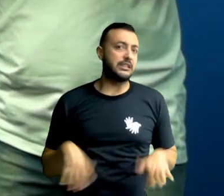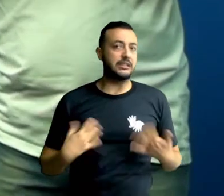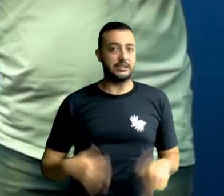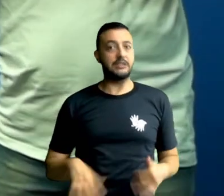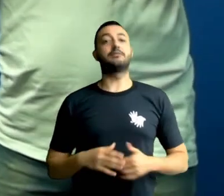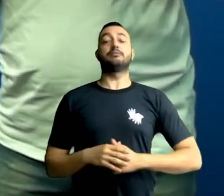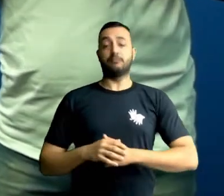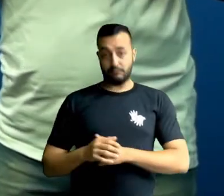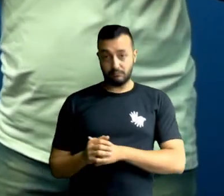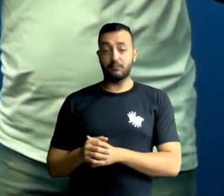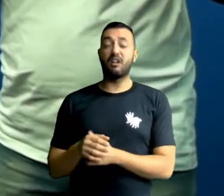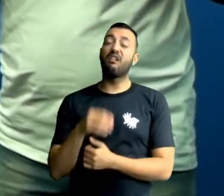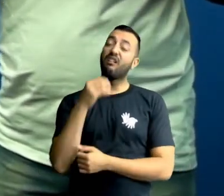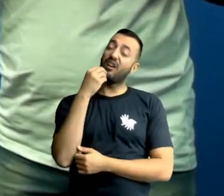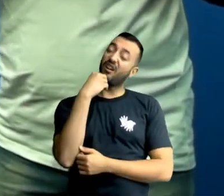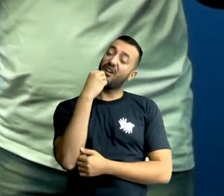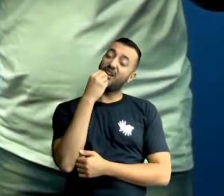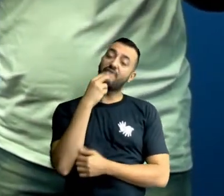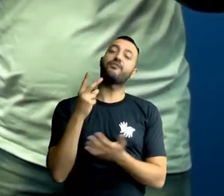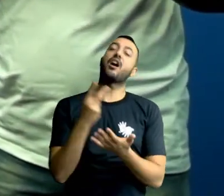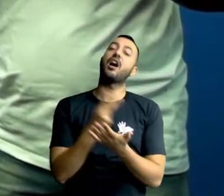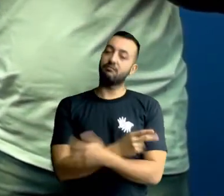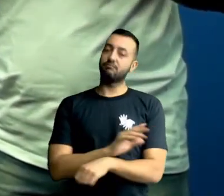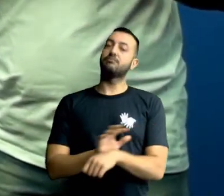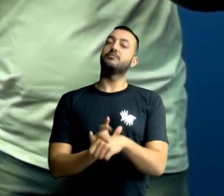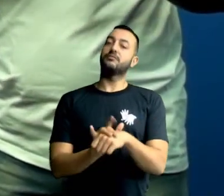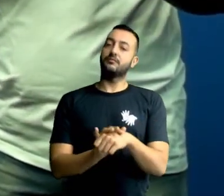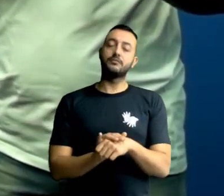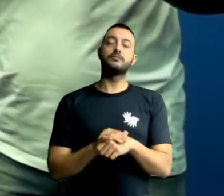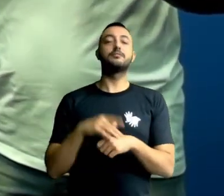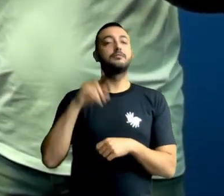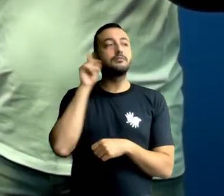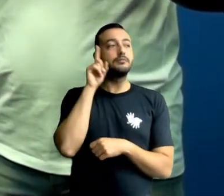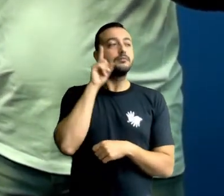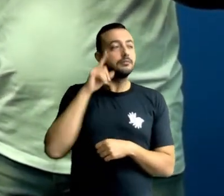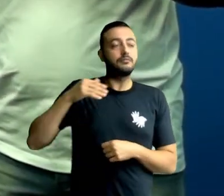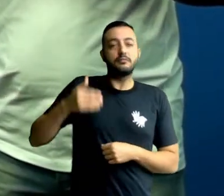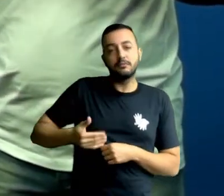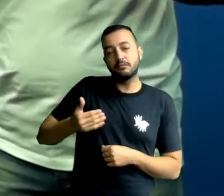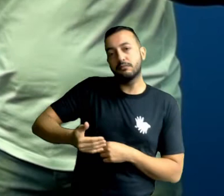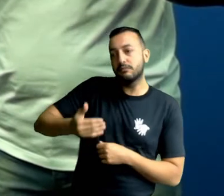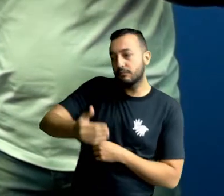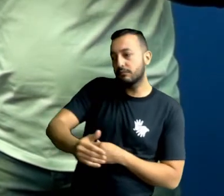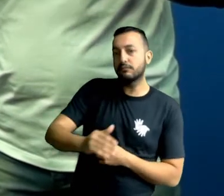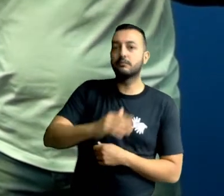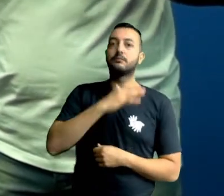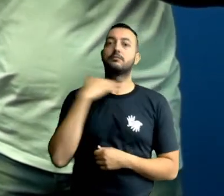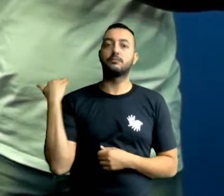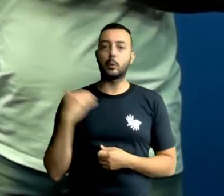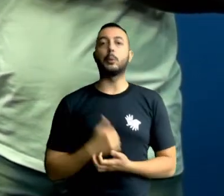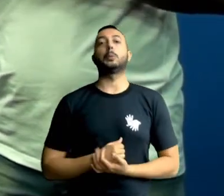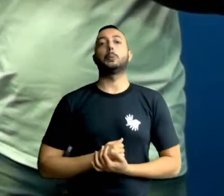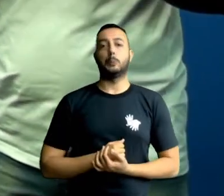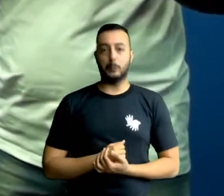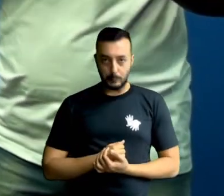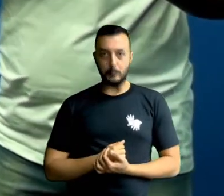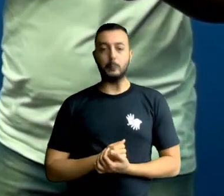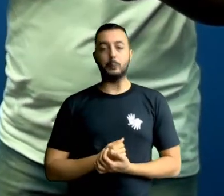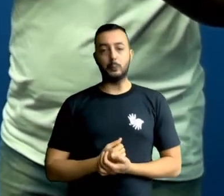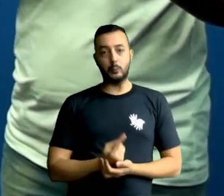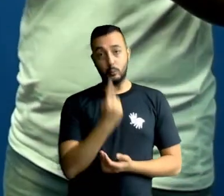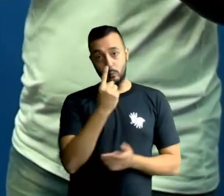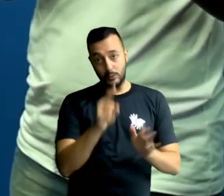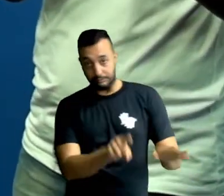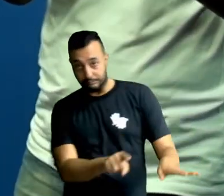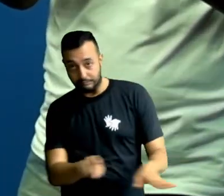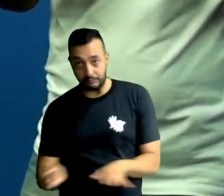ficando muito convalescida, muito enfraquecida em poucos dias e pode ir a óbito em uma semana ou